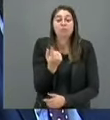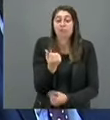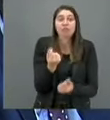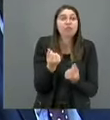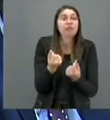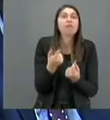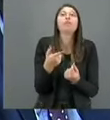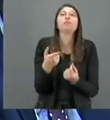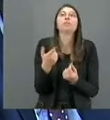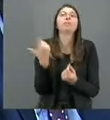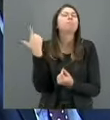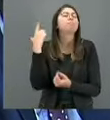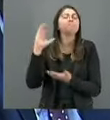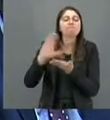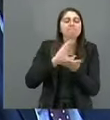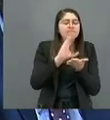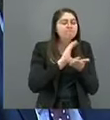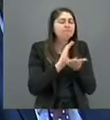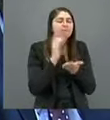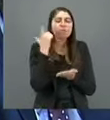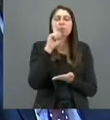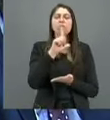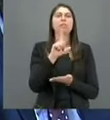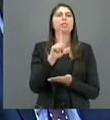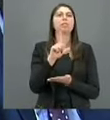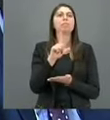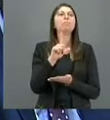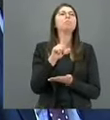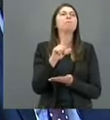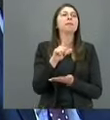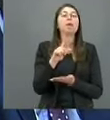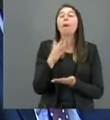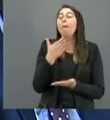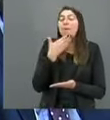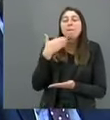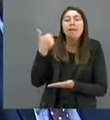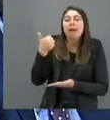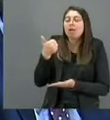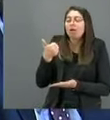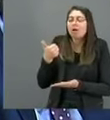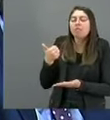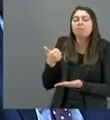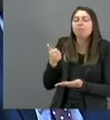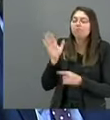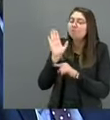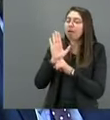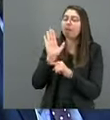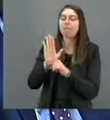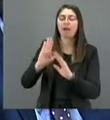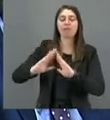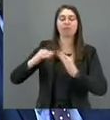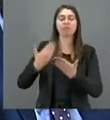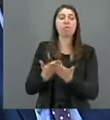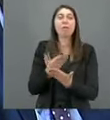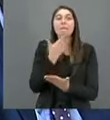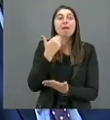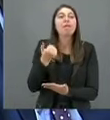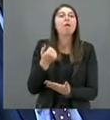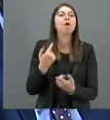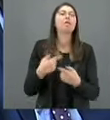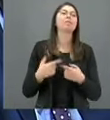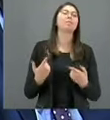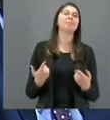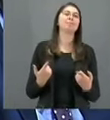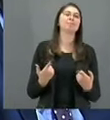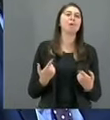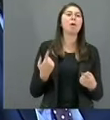vaquinha. Você daria a ele o melhor. Você daria a ele a melhor escola. Então por que vocês